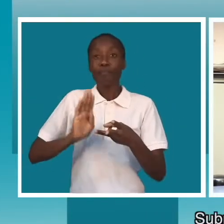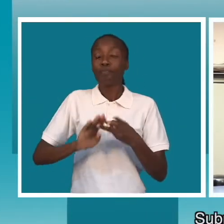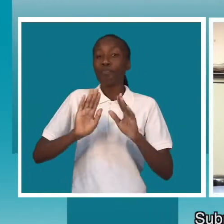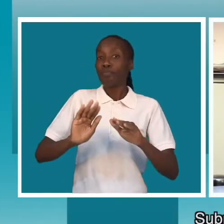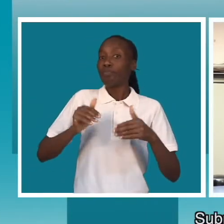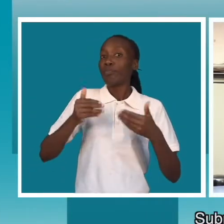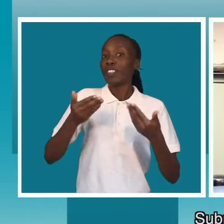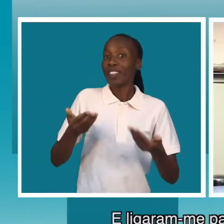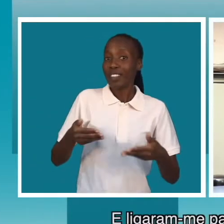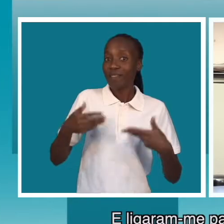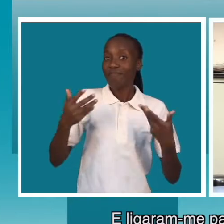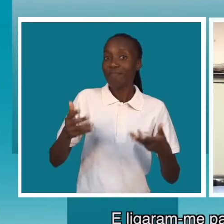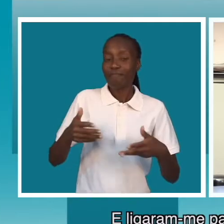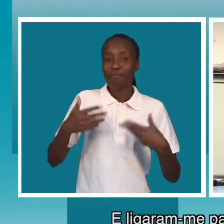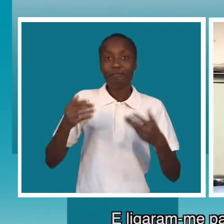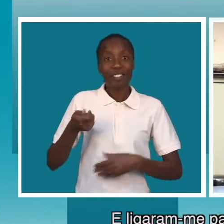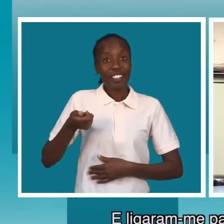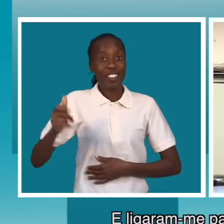e